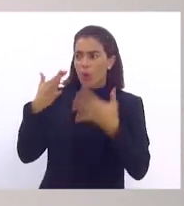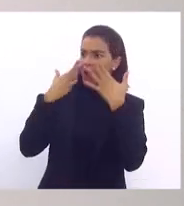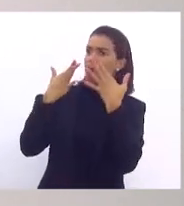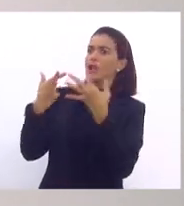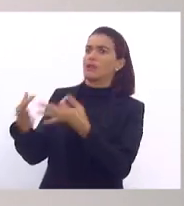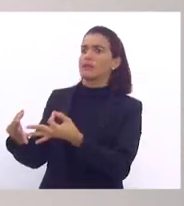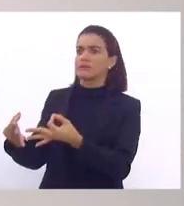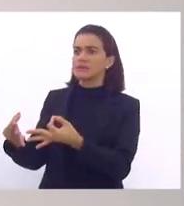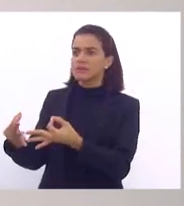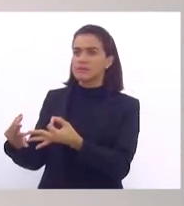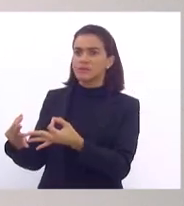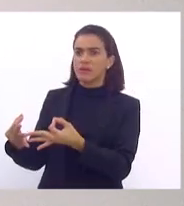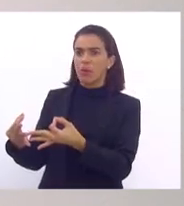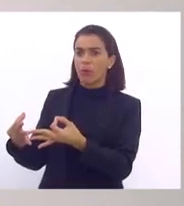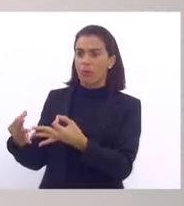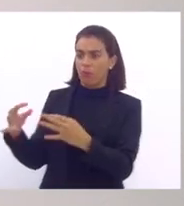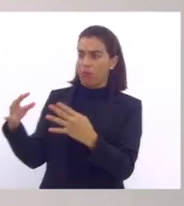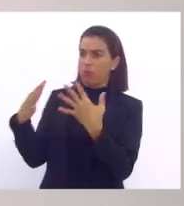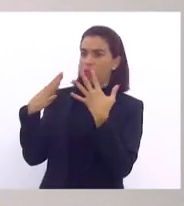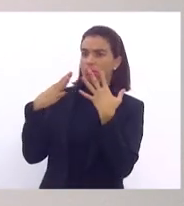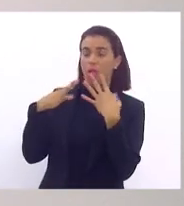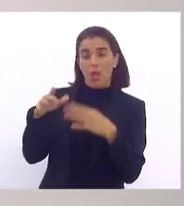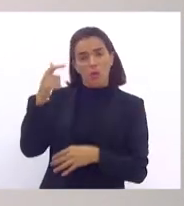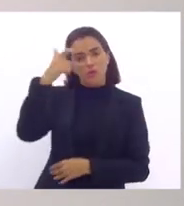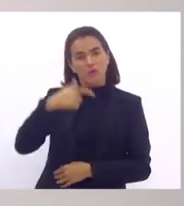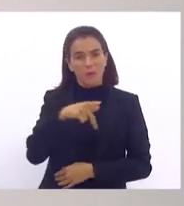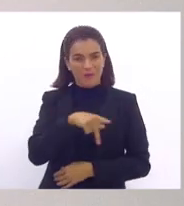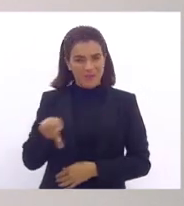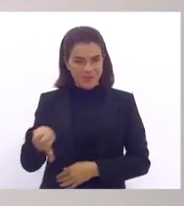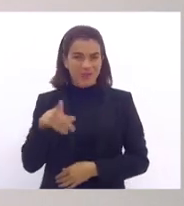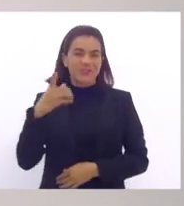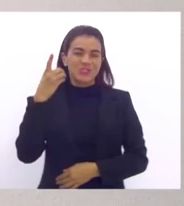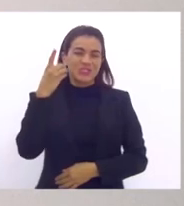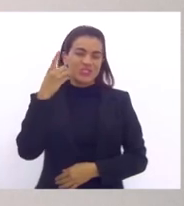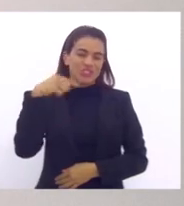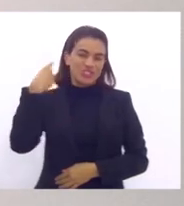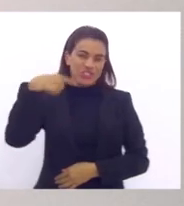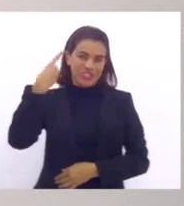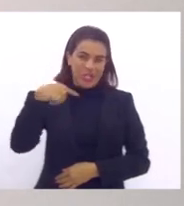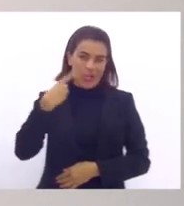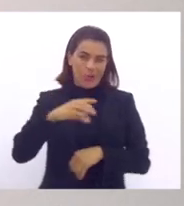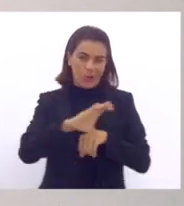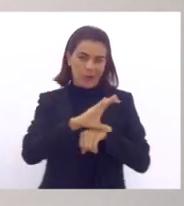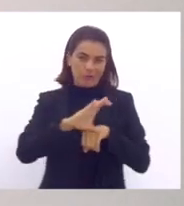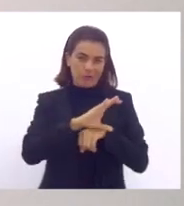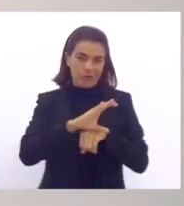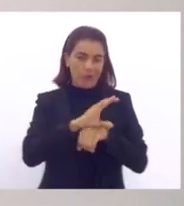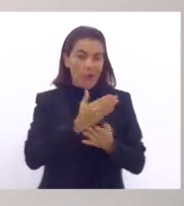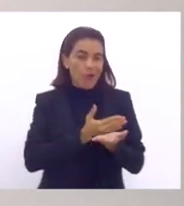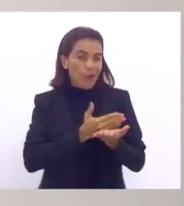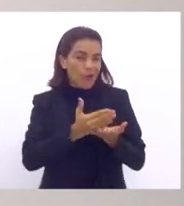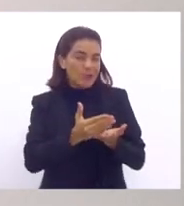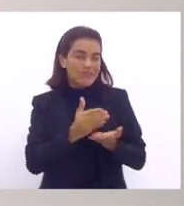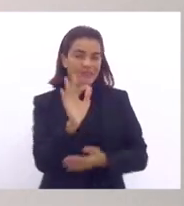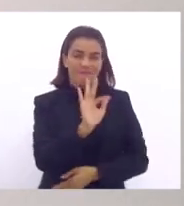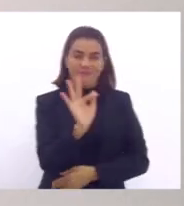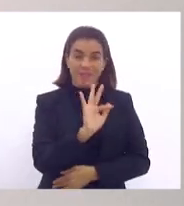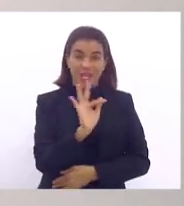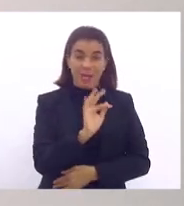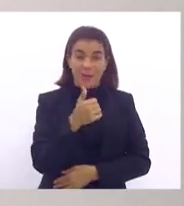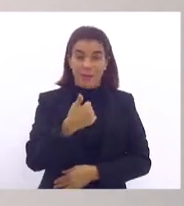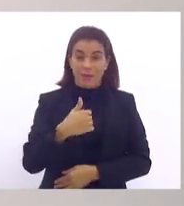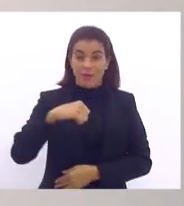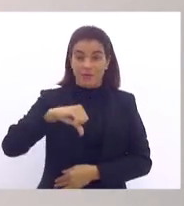atenção eu já era professor Eu sou professor de direito constitucional desde fevereiro de